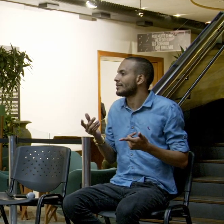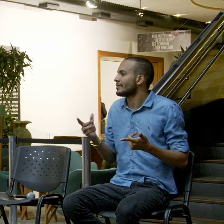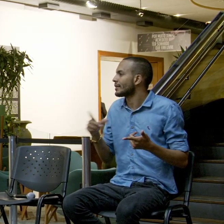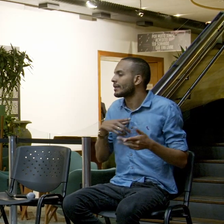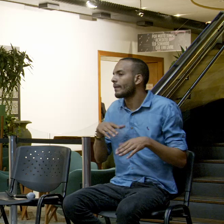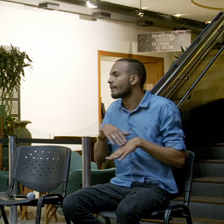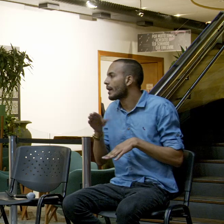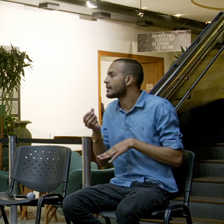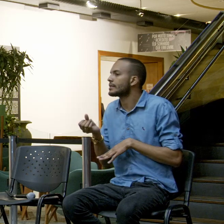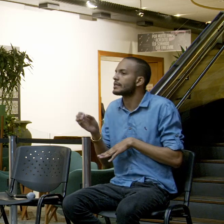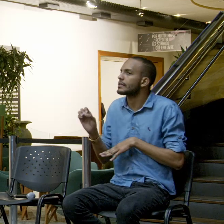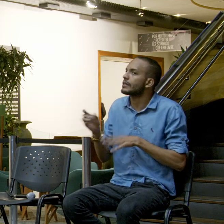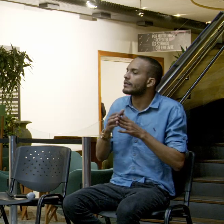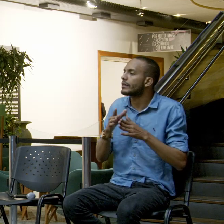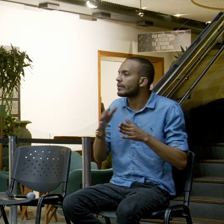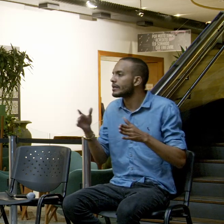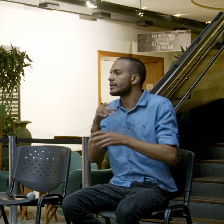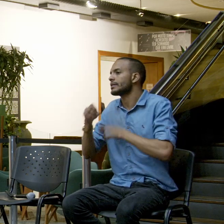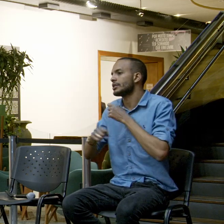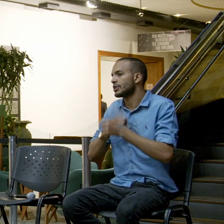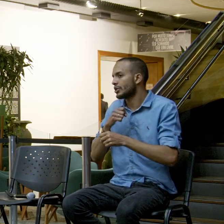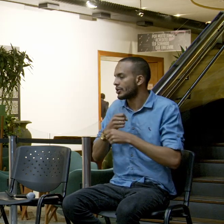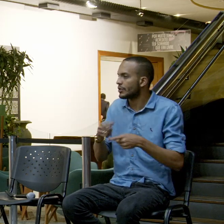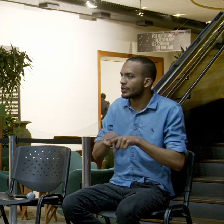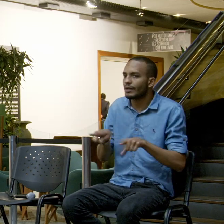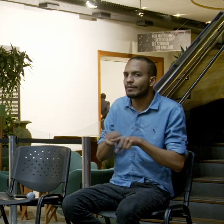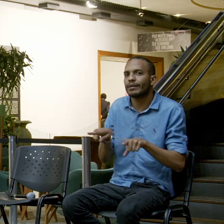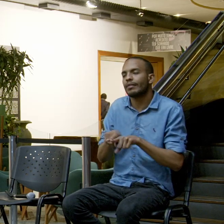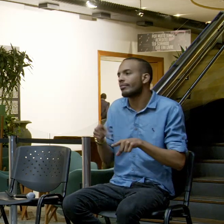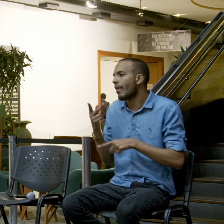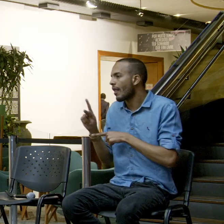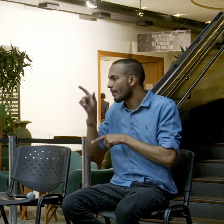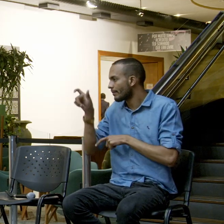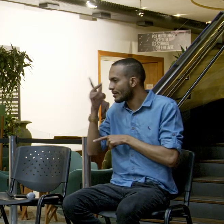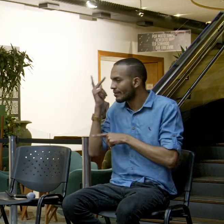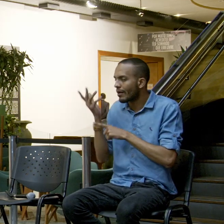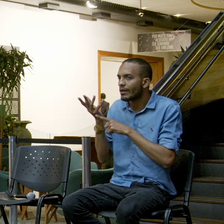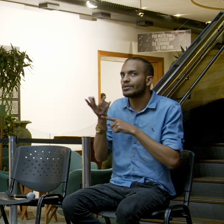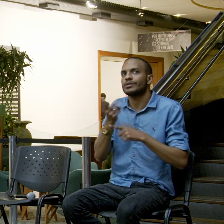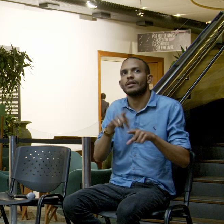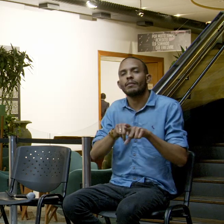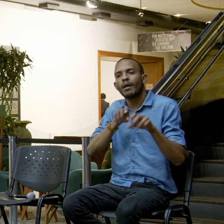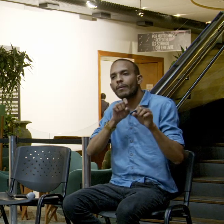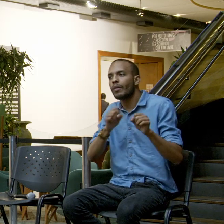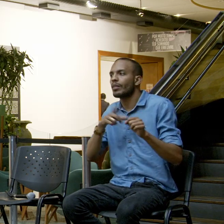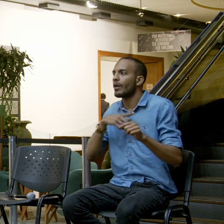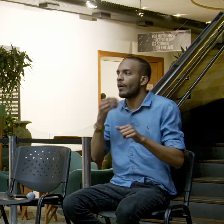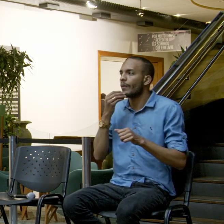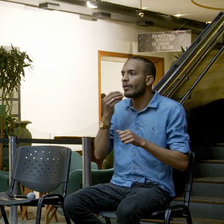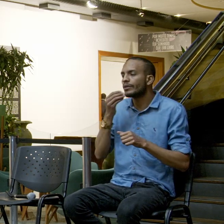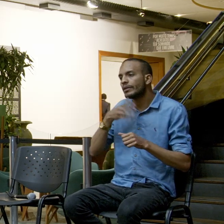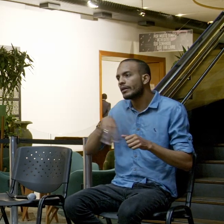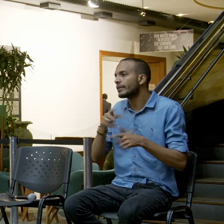percorrer mais de 60 anos de vida à obra de uma das nossas maiores artistas, podendo ter espaço